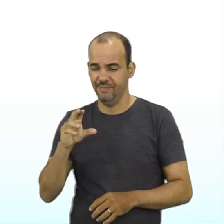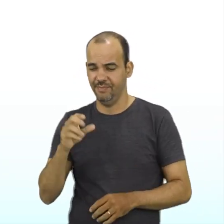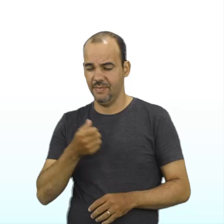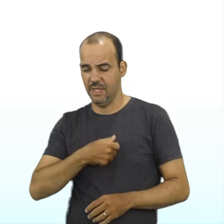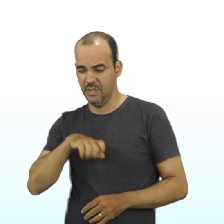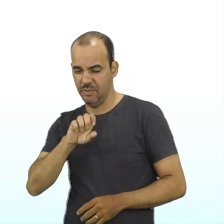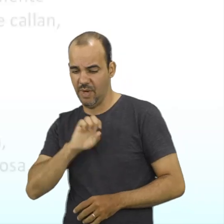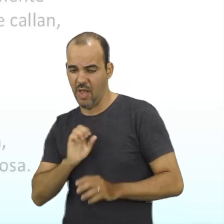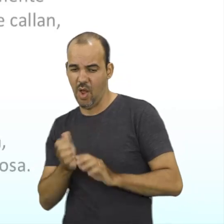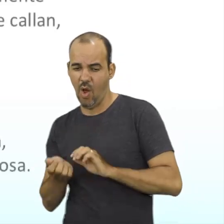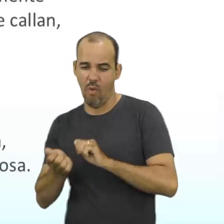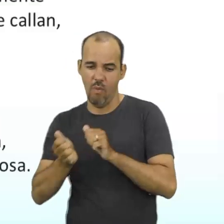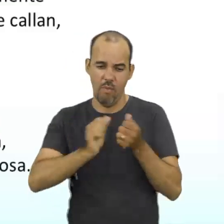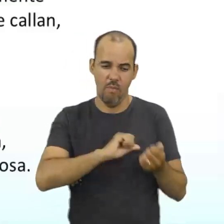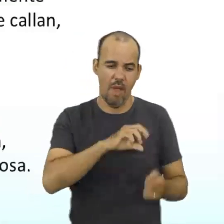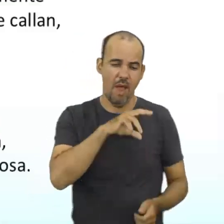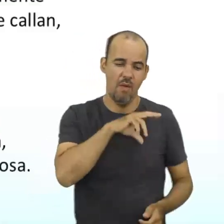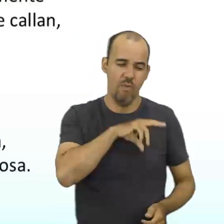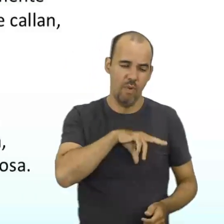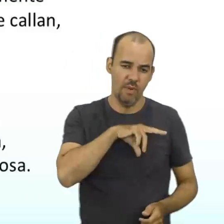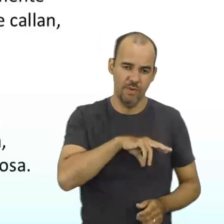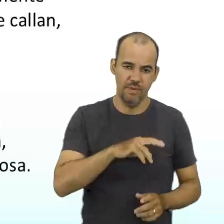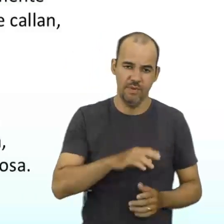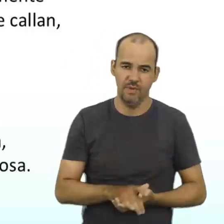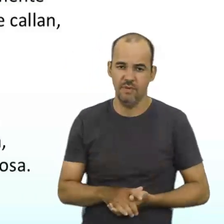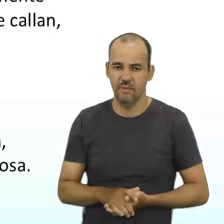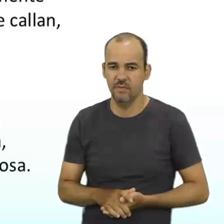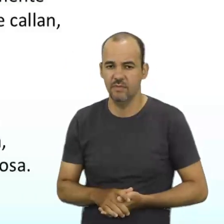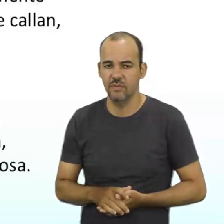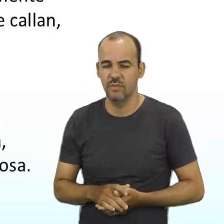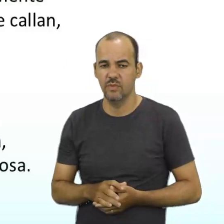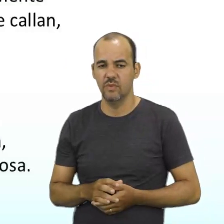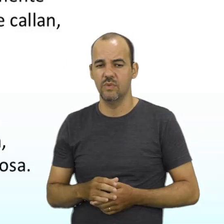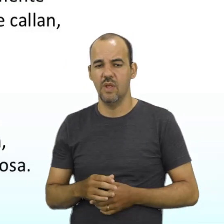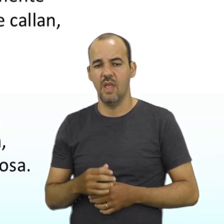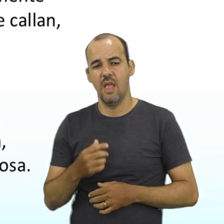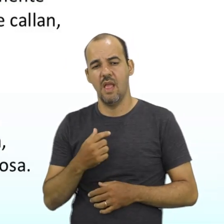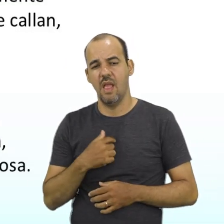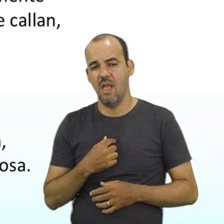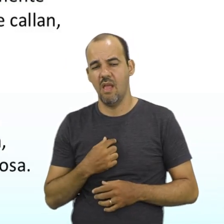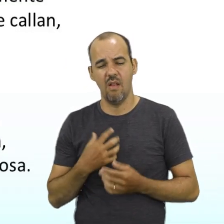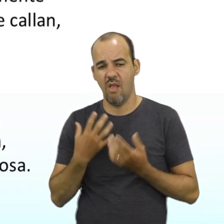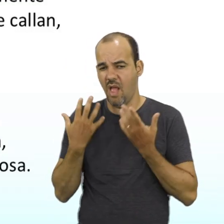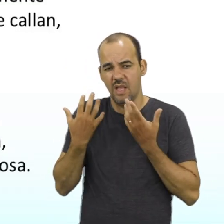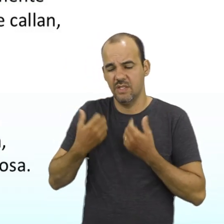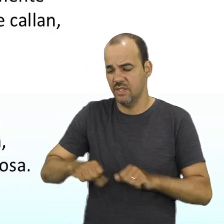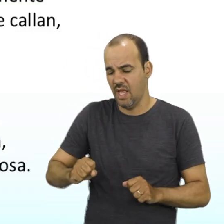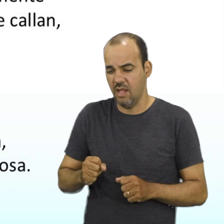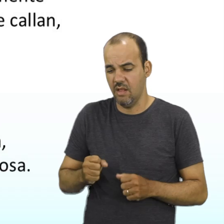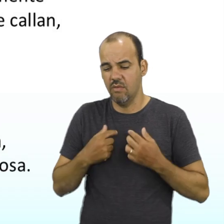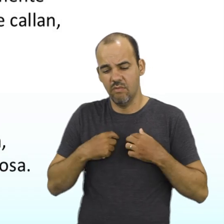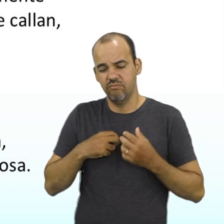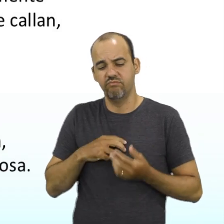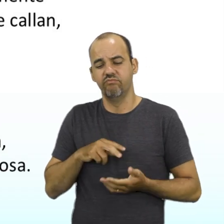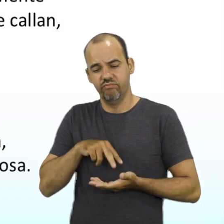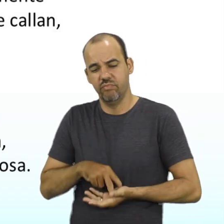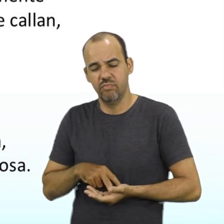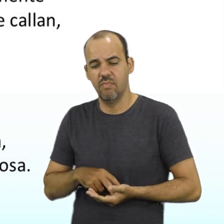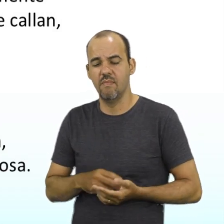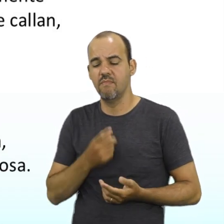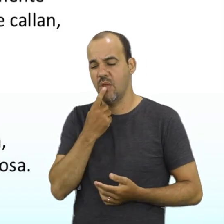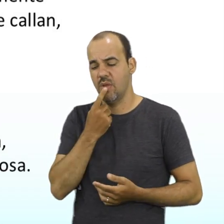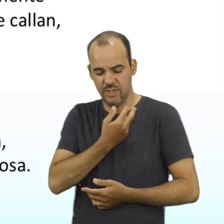o português. Então diz, me nego firmemente a negar minha voz, meu sangue, minha pele, me